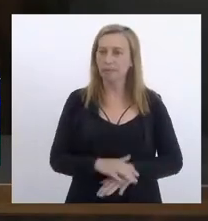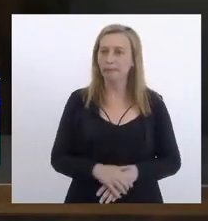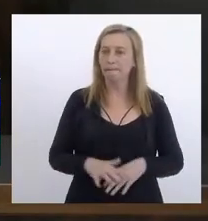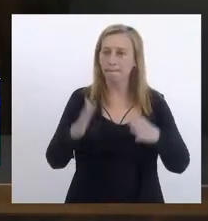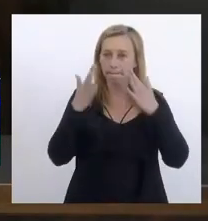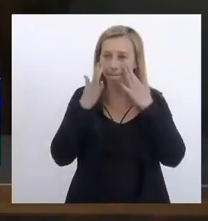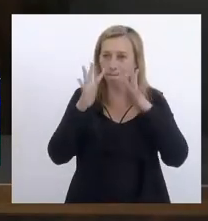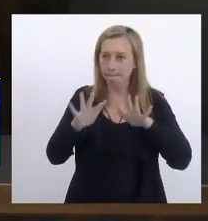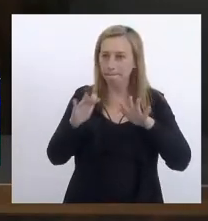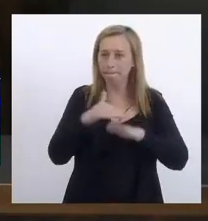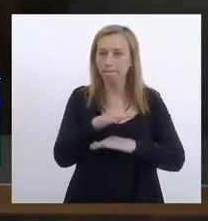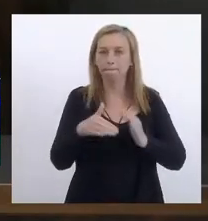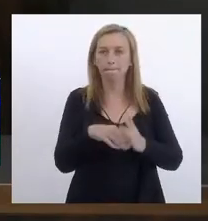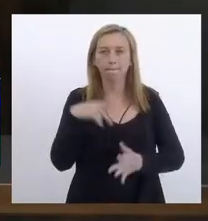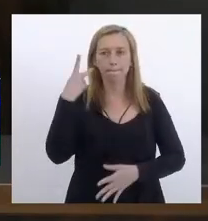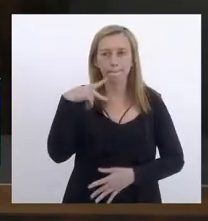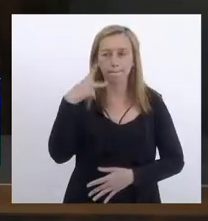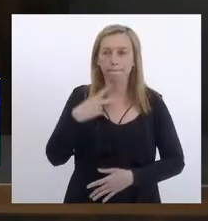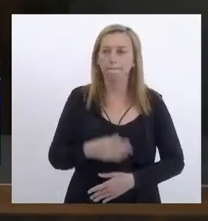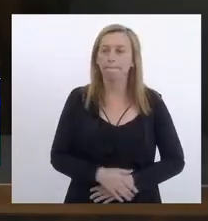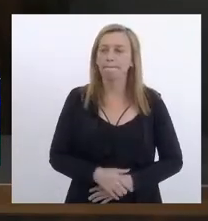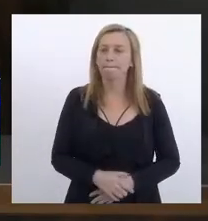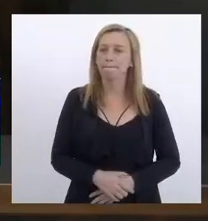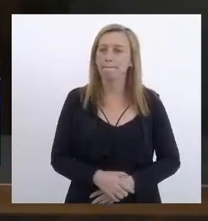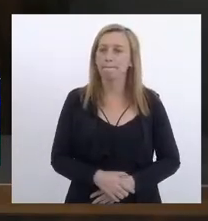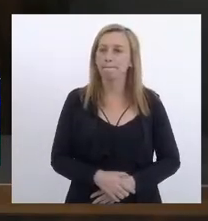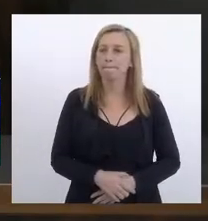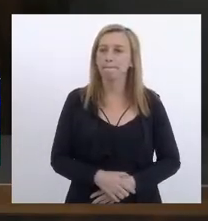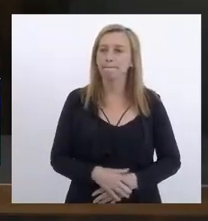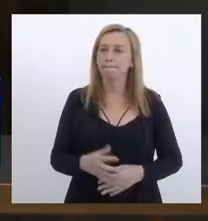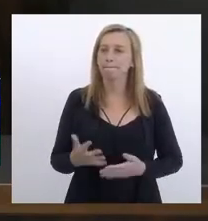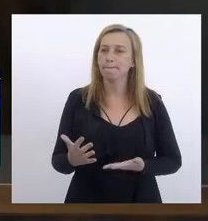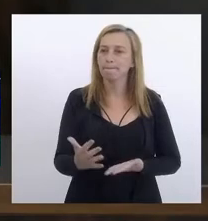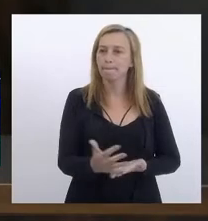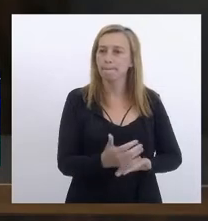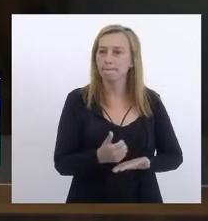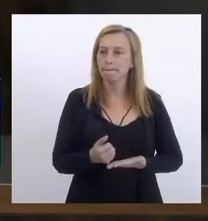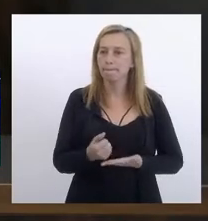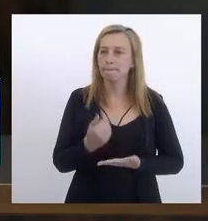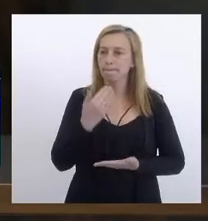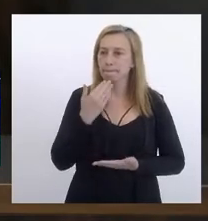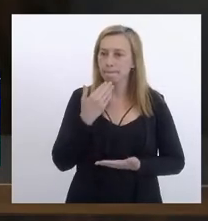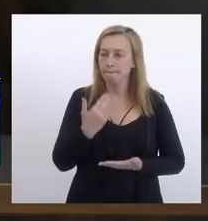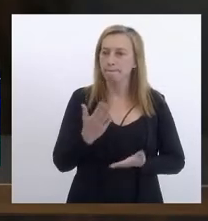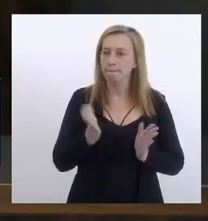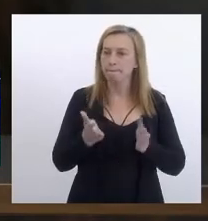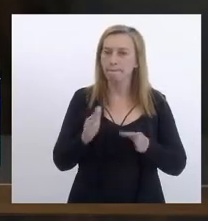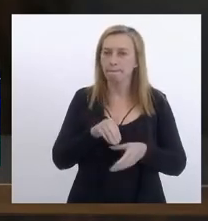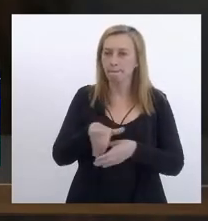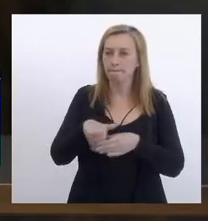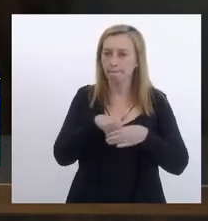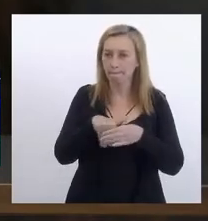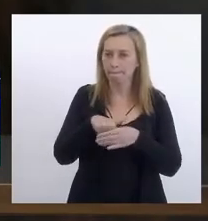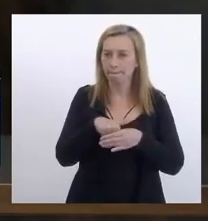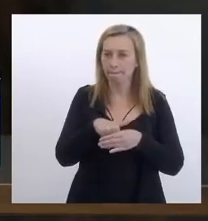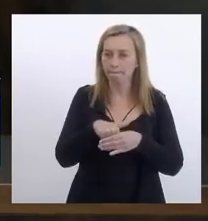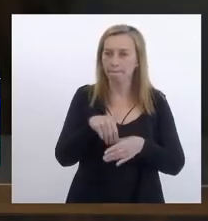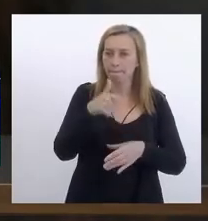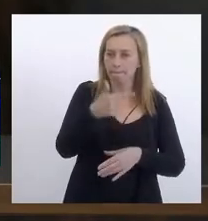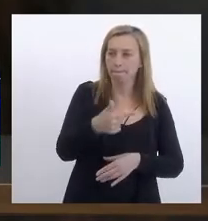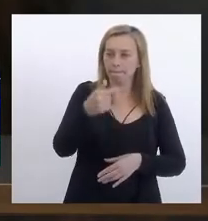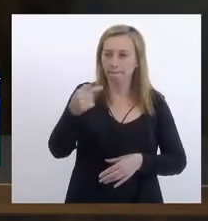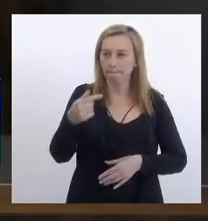atenção, senhores parlamentares, colhidos os pareceres, vamos votar o